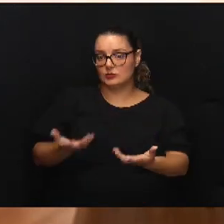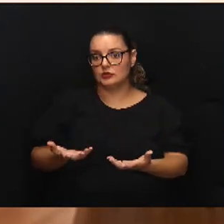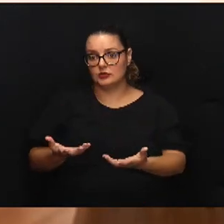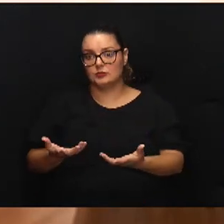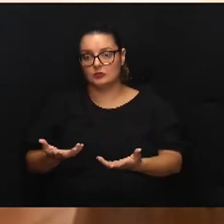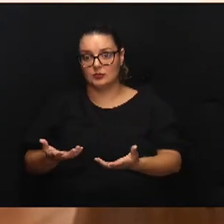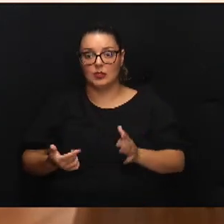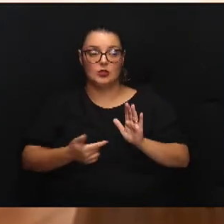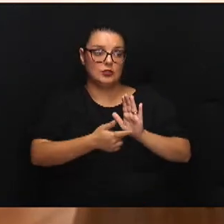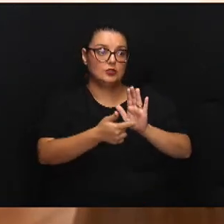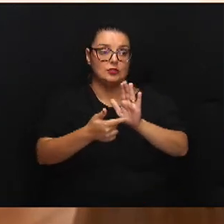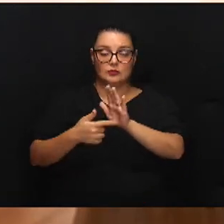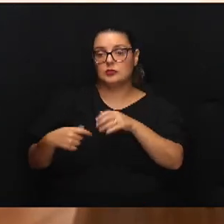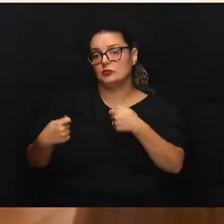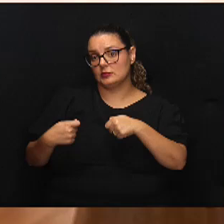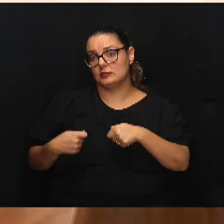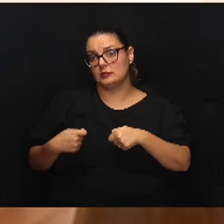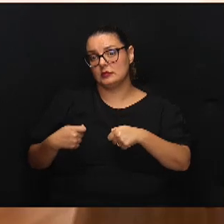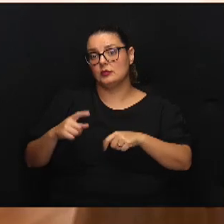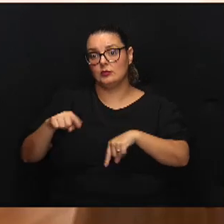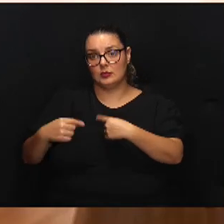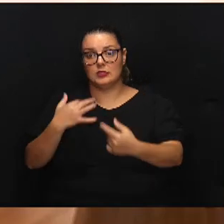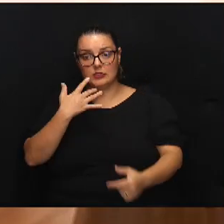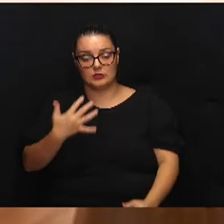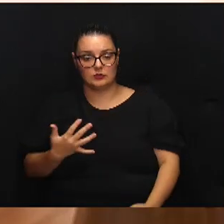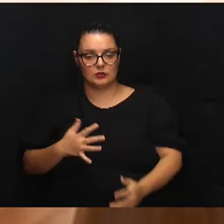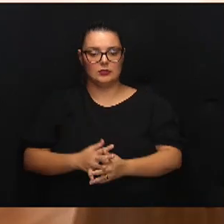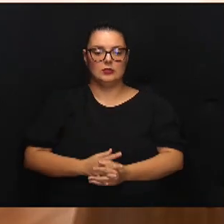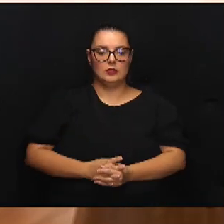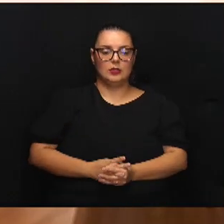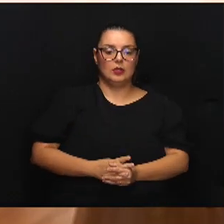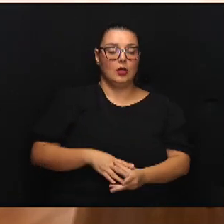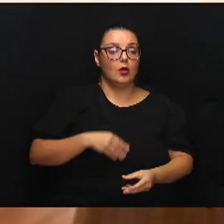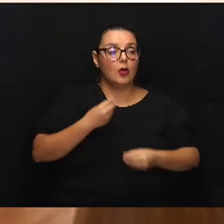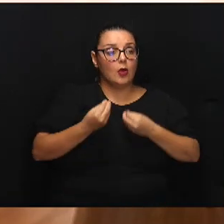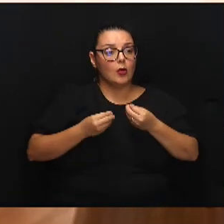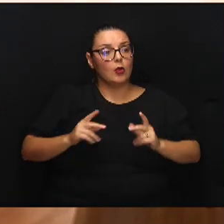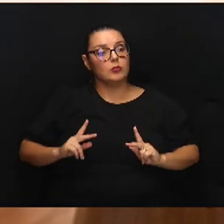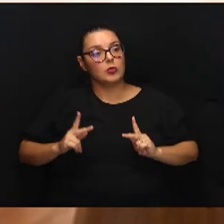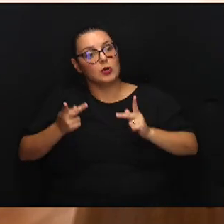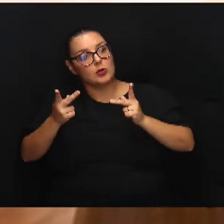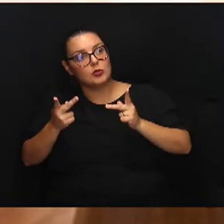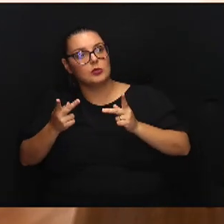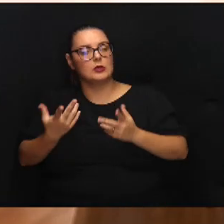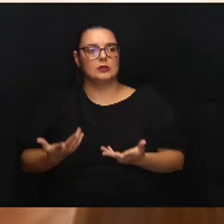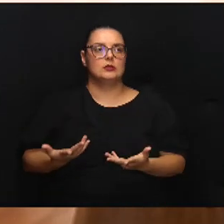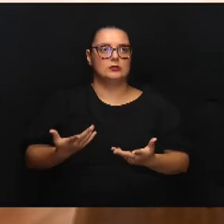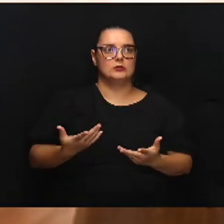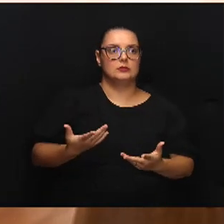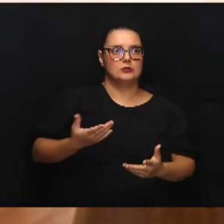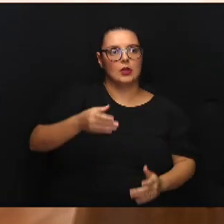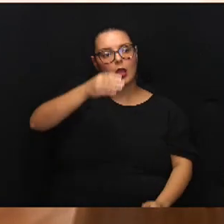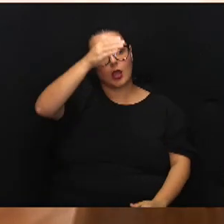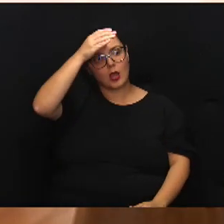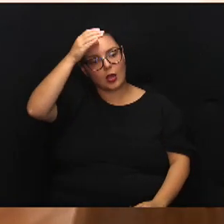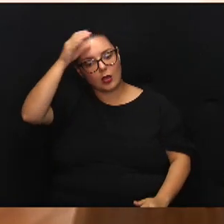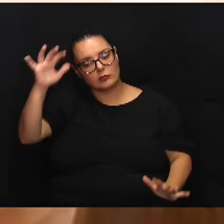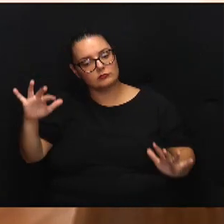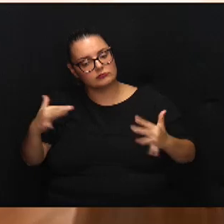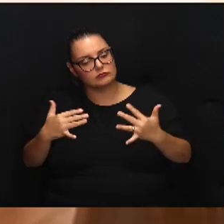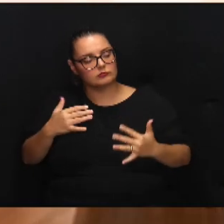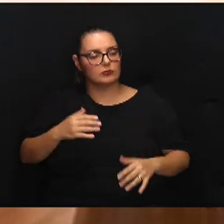de mostrar aquilo que ela precisa com outras cores. Como foi conquistar a clientela nesses anos